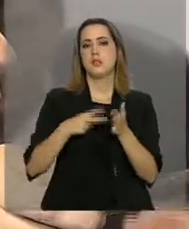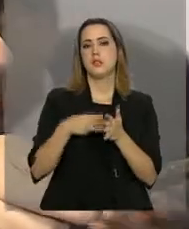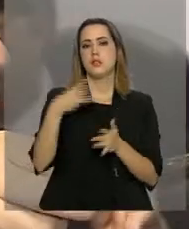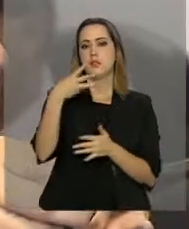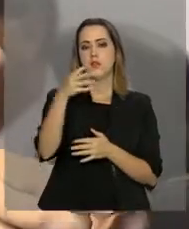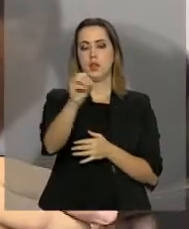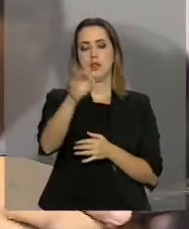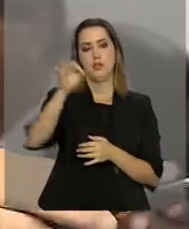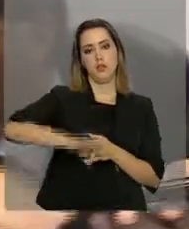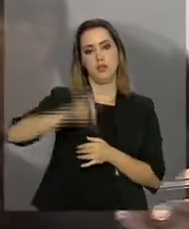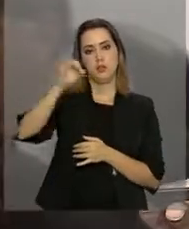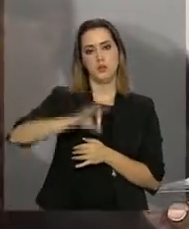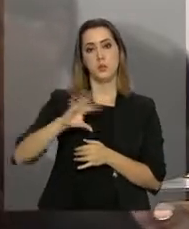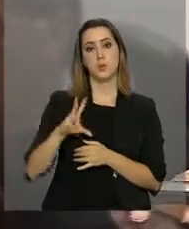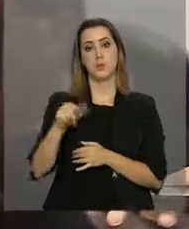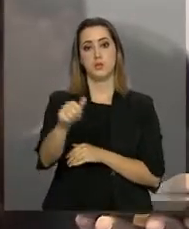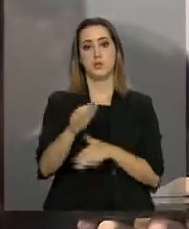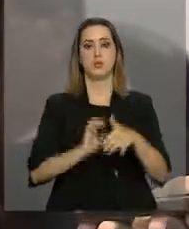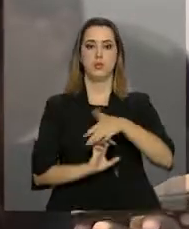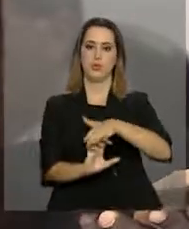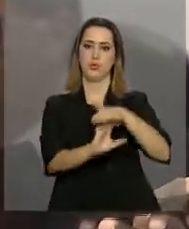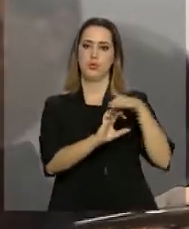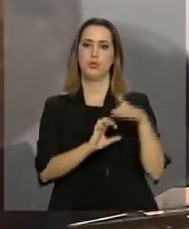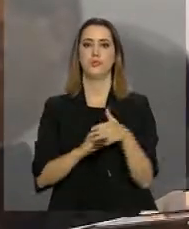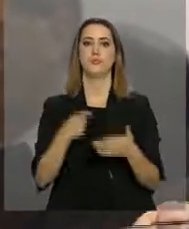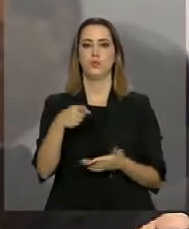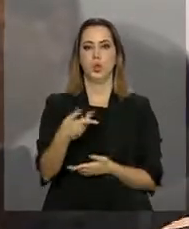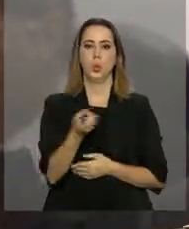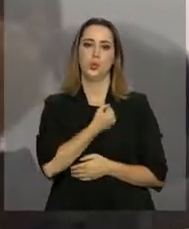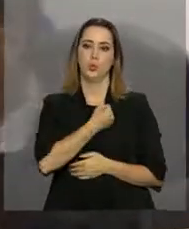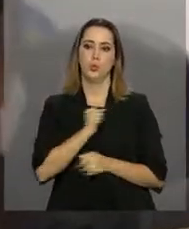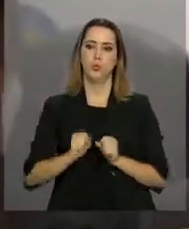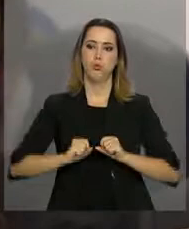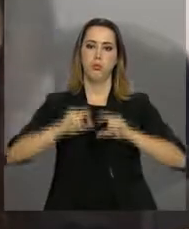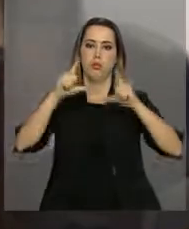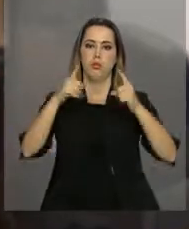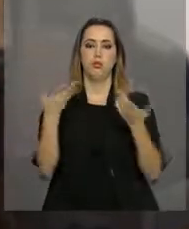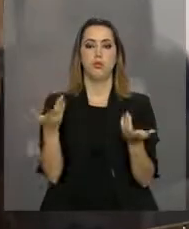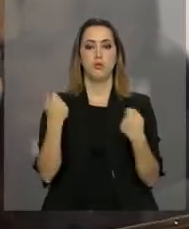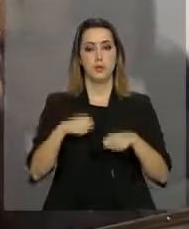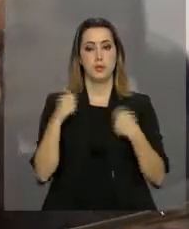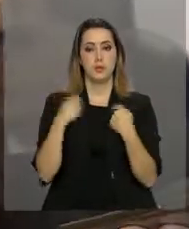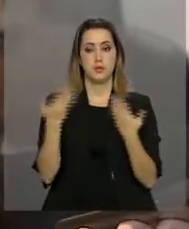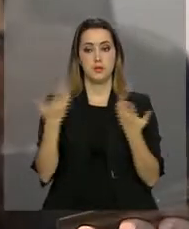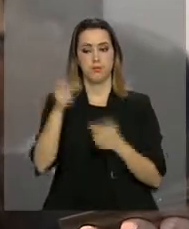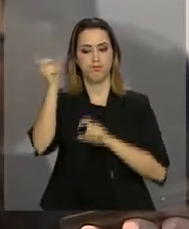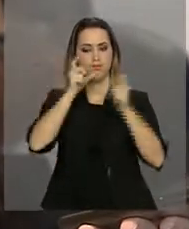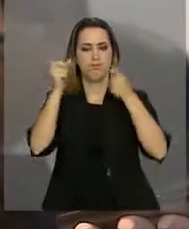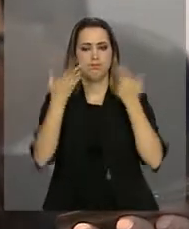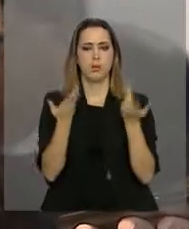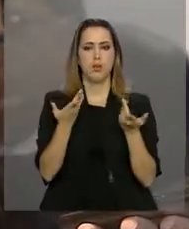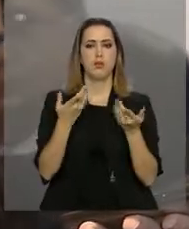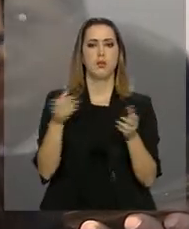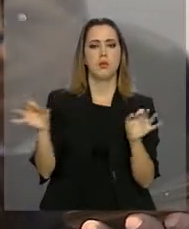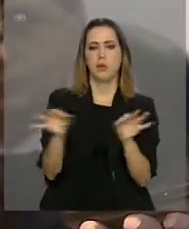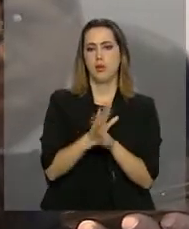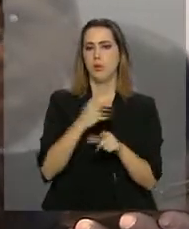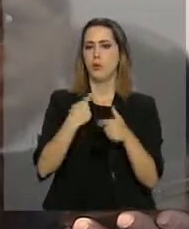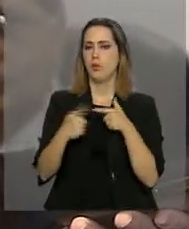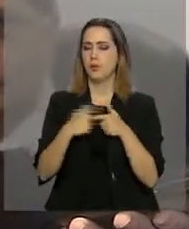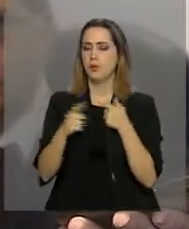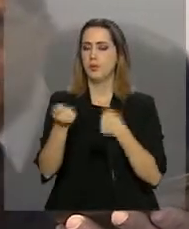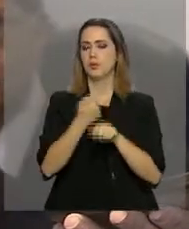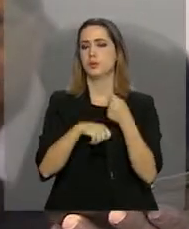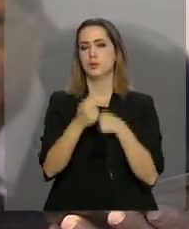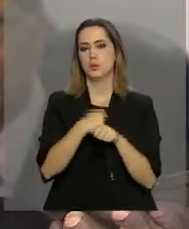é uma grande pulverização e um percentual muito alto no momento em que o país precisa de grande atenção para enfrentar a recessão e desemprego